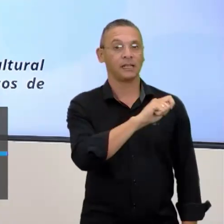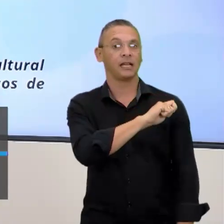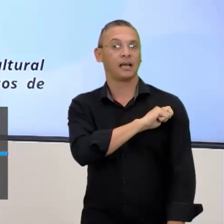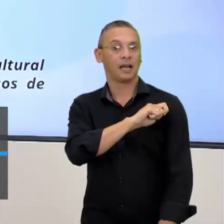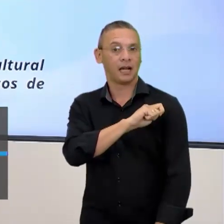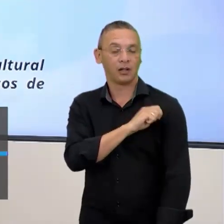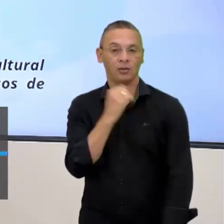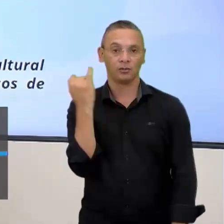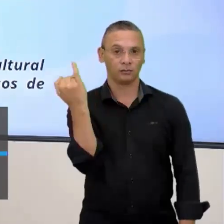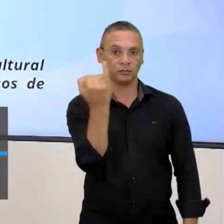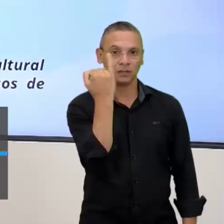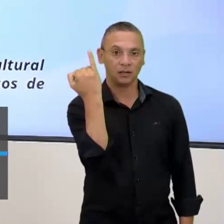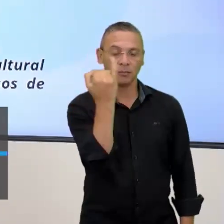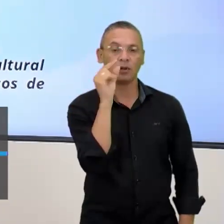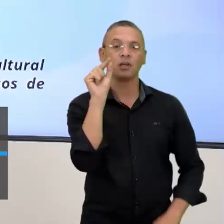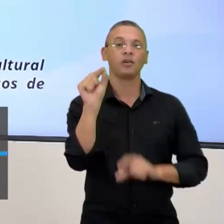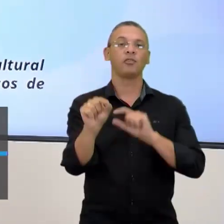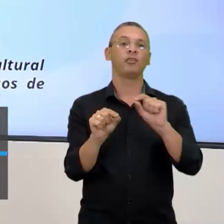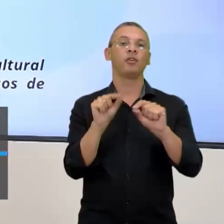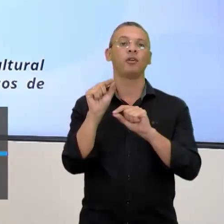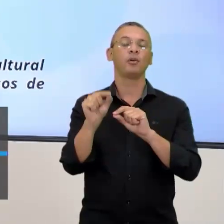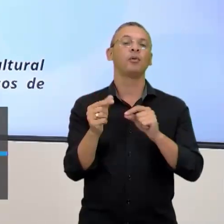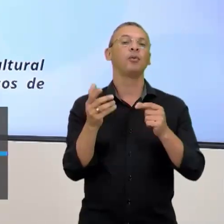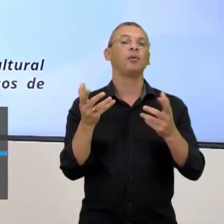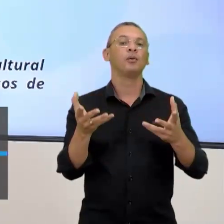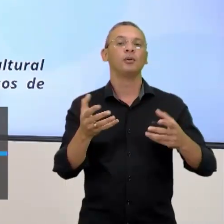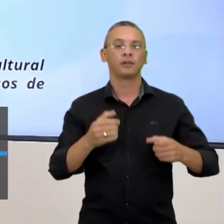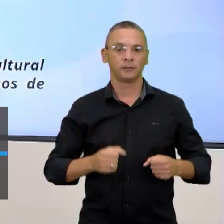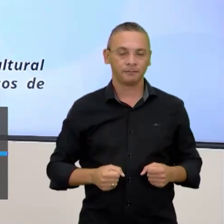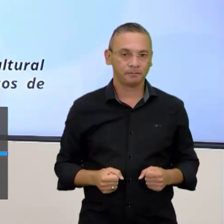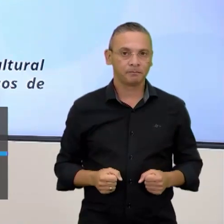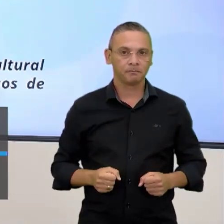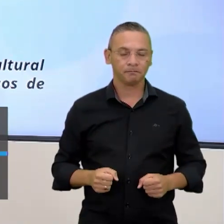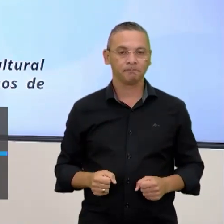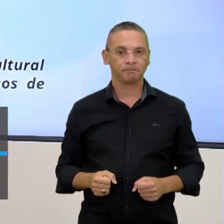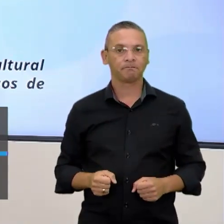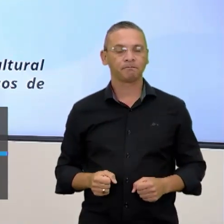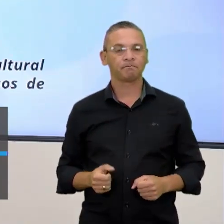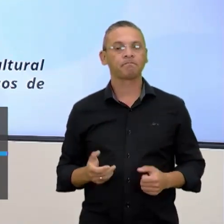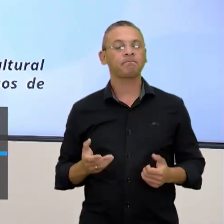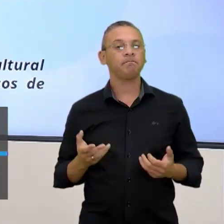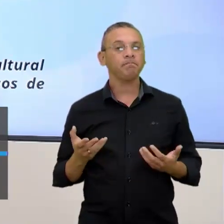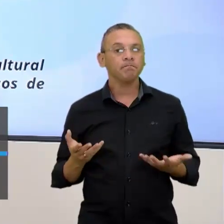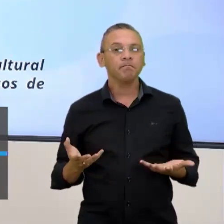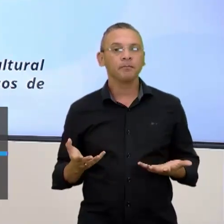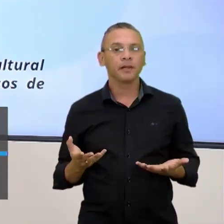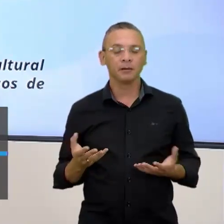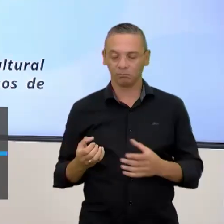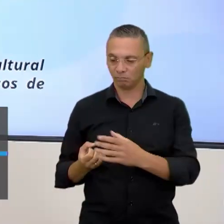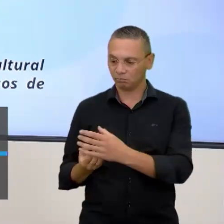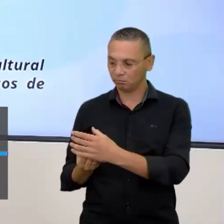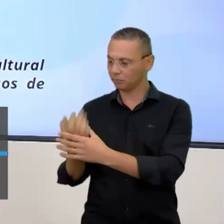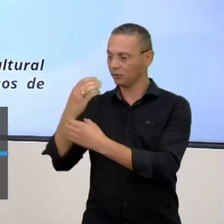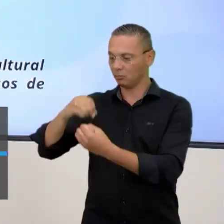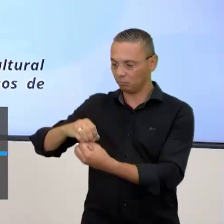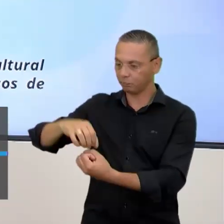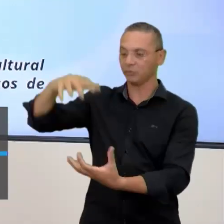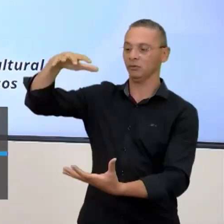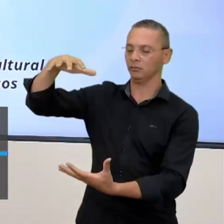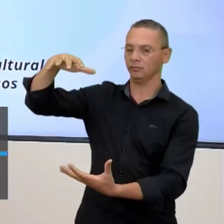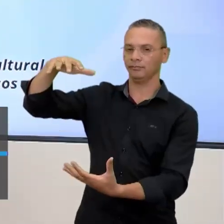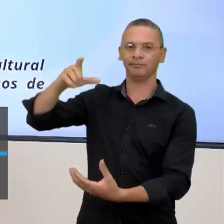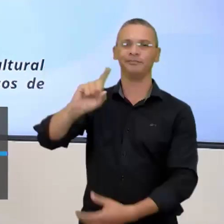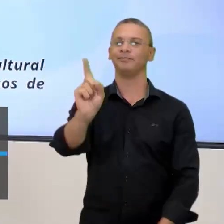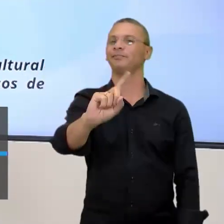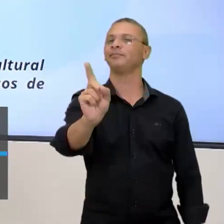dê conta, e para isto a aula existe, de que nada surgiu do nada, nada surgiu do